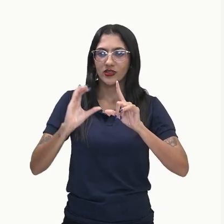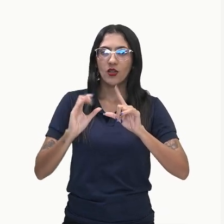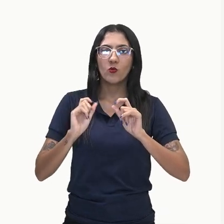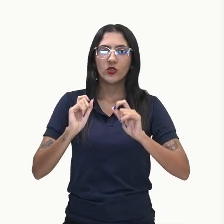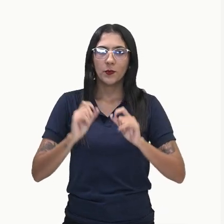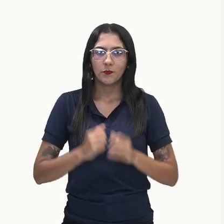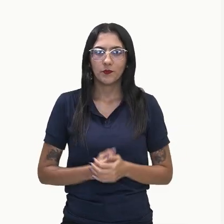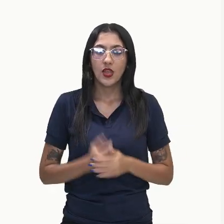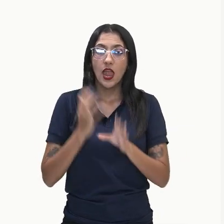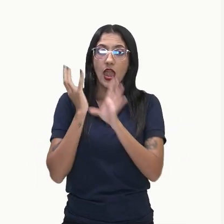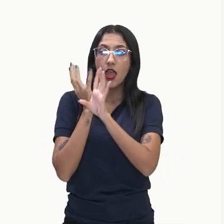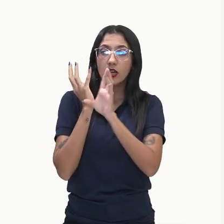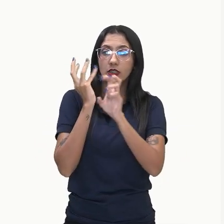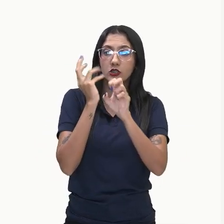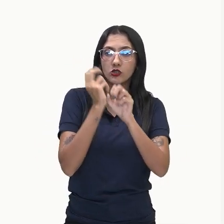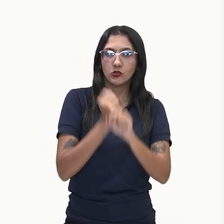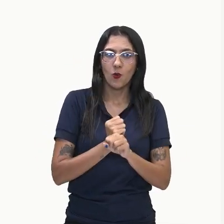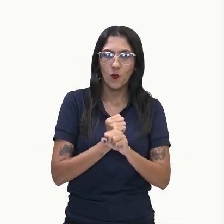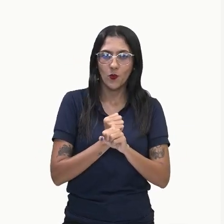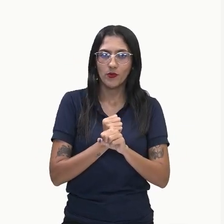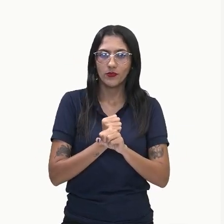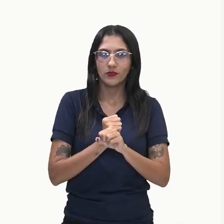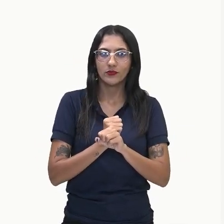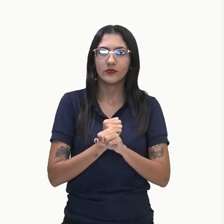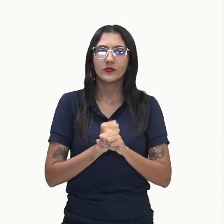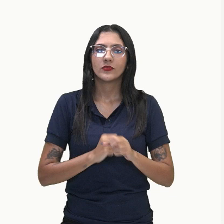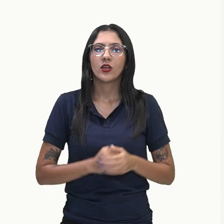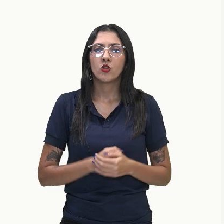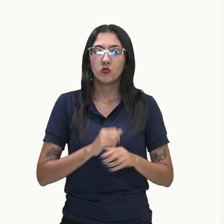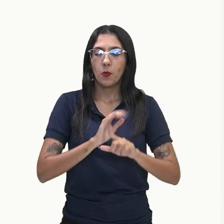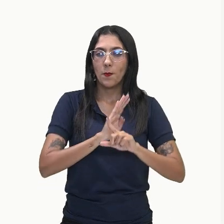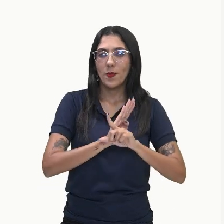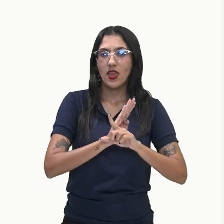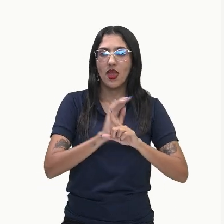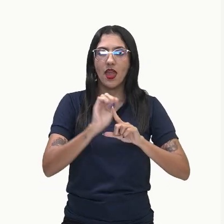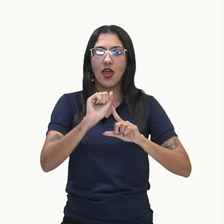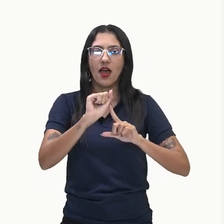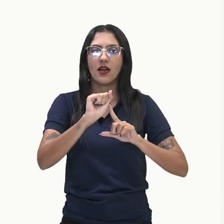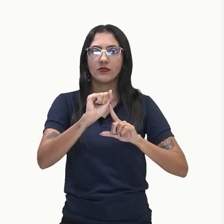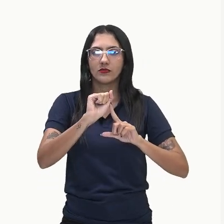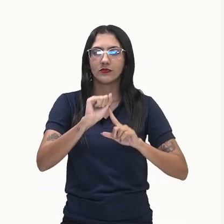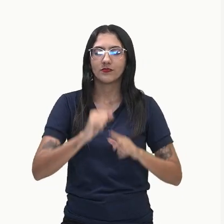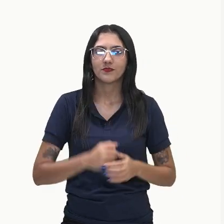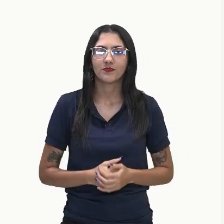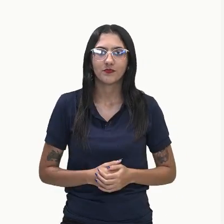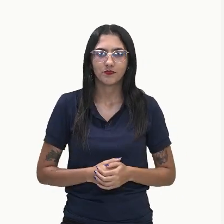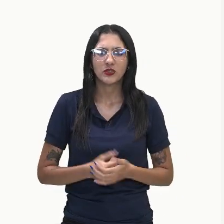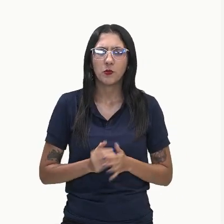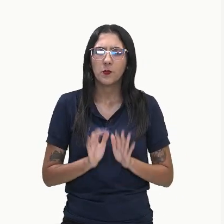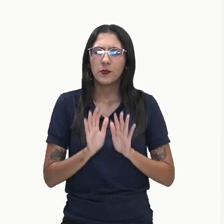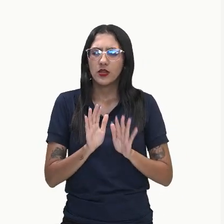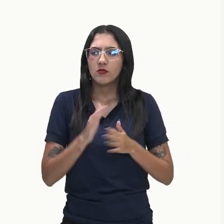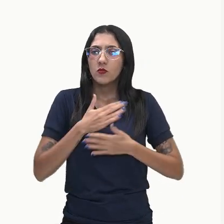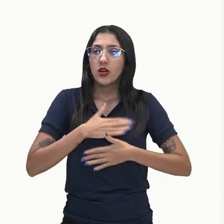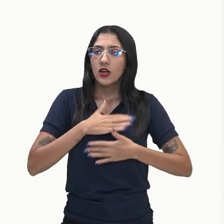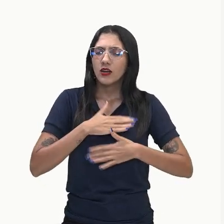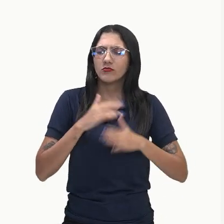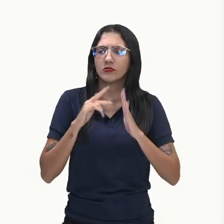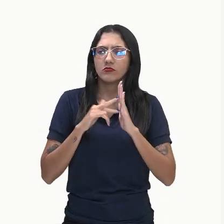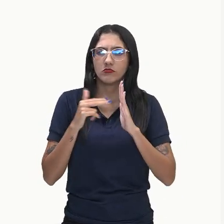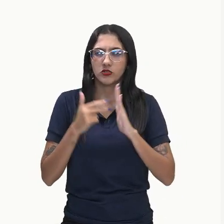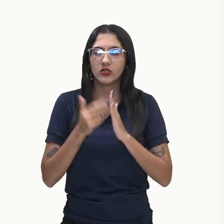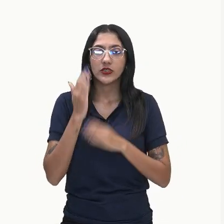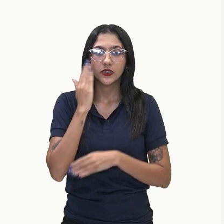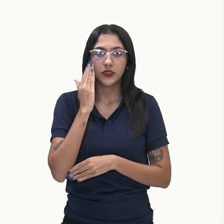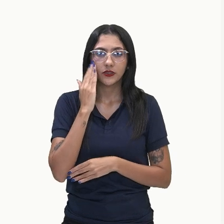soma desses dois ângulos internos não adjacentes. Vamos aqui com calma entender o que é adjacente? Se